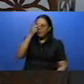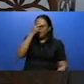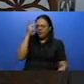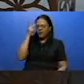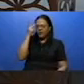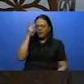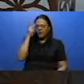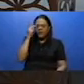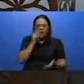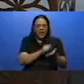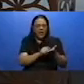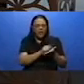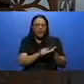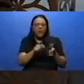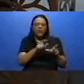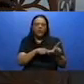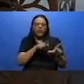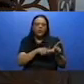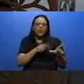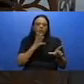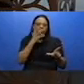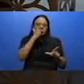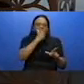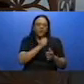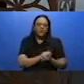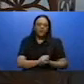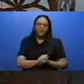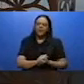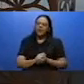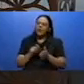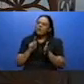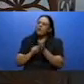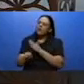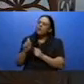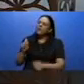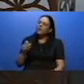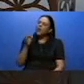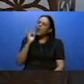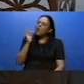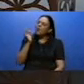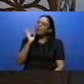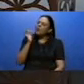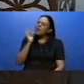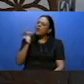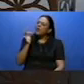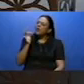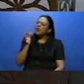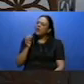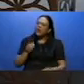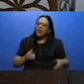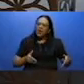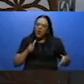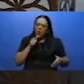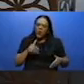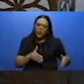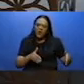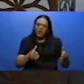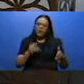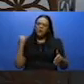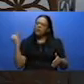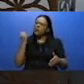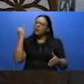letra caprichada. Daí você vai perguntar, na sua opinião, qual a importância dos rios para as cidades? Pergunta para